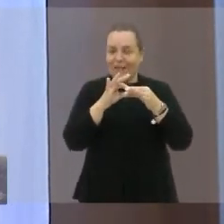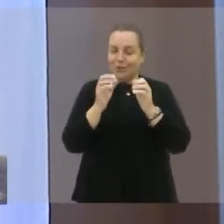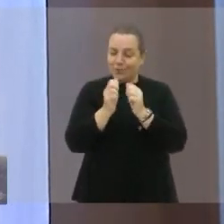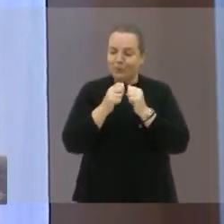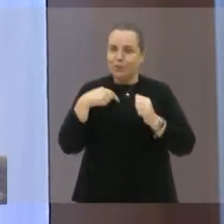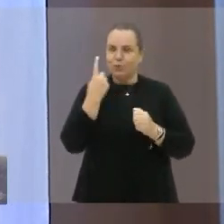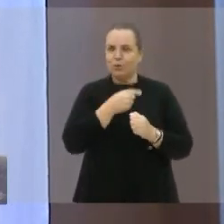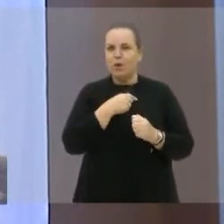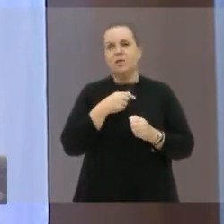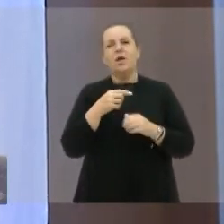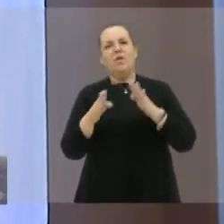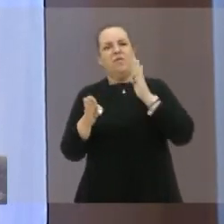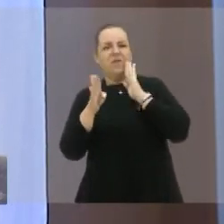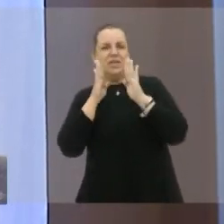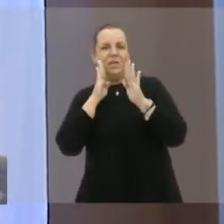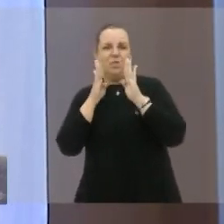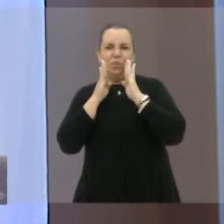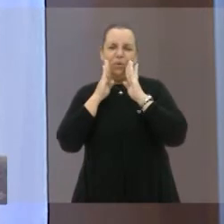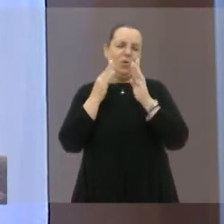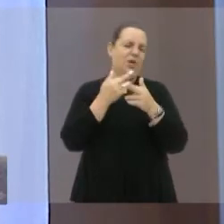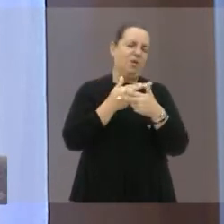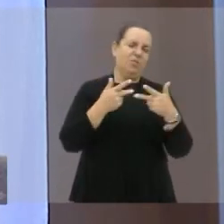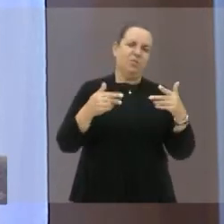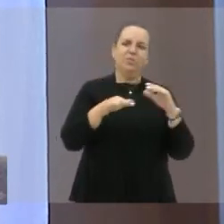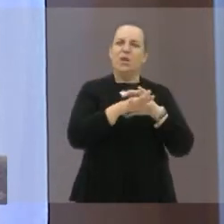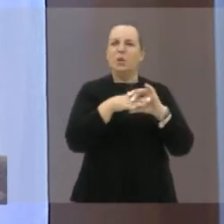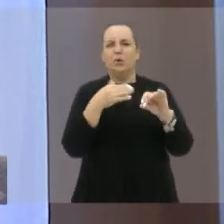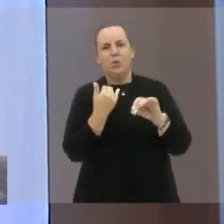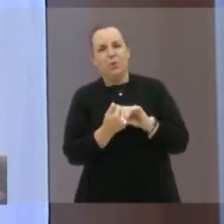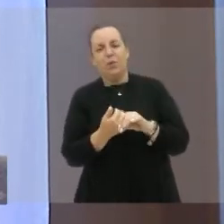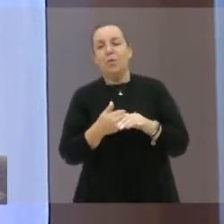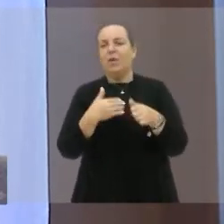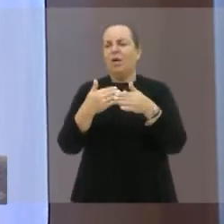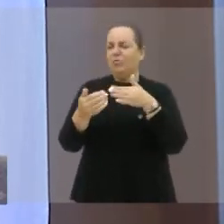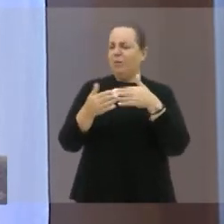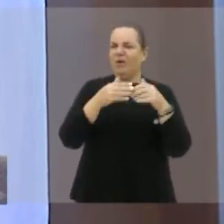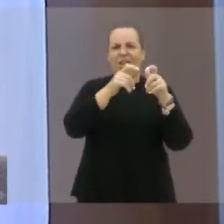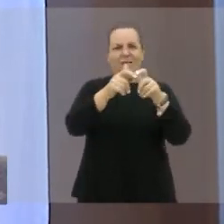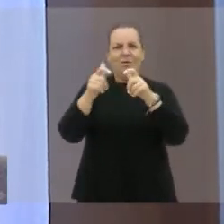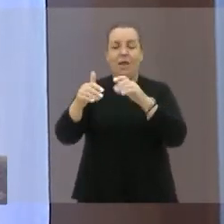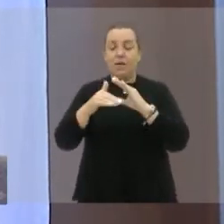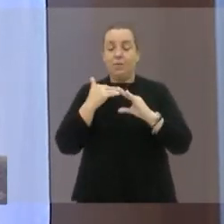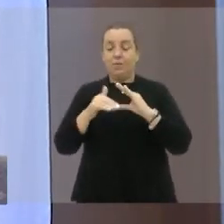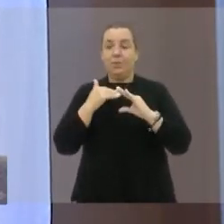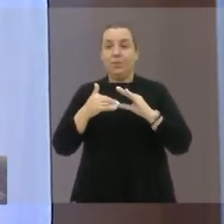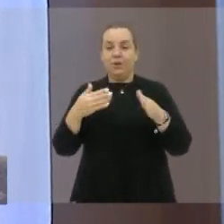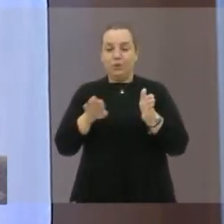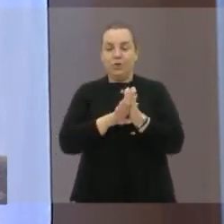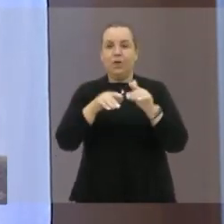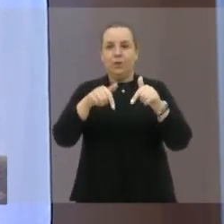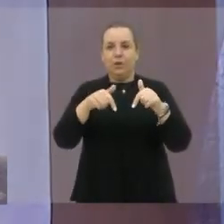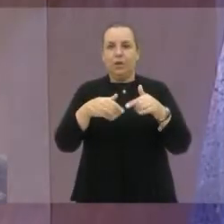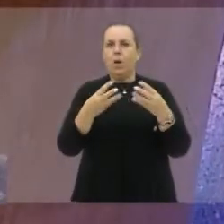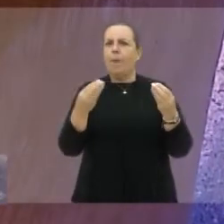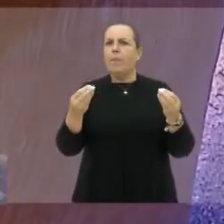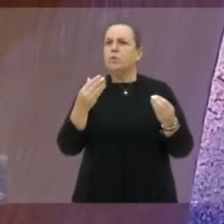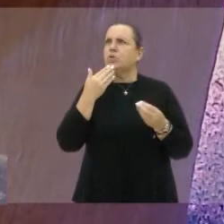redes sociais, pelo YouTube, os pedidos que estão chegando aqui agora, quantas